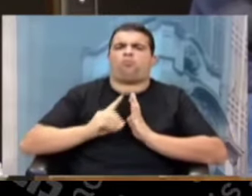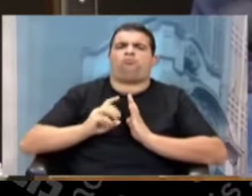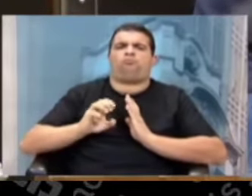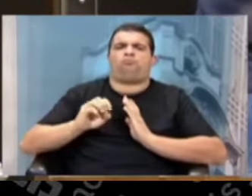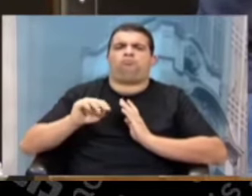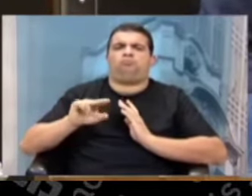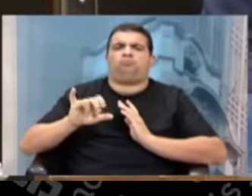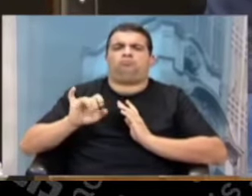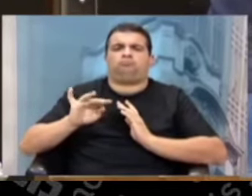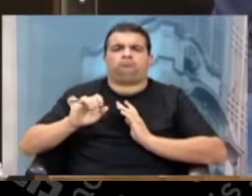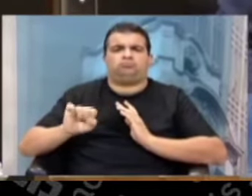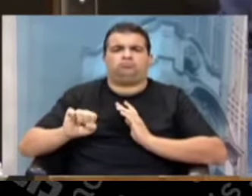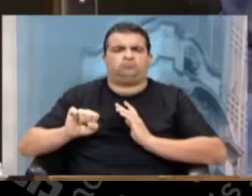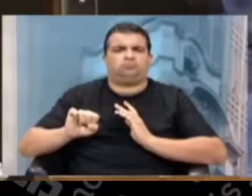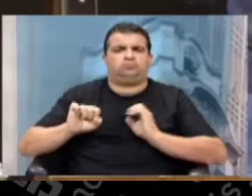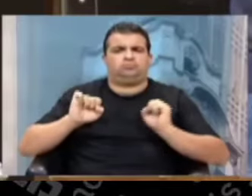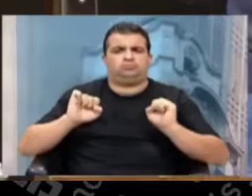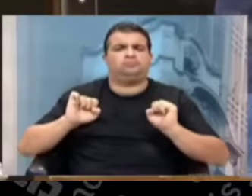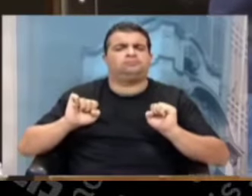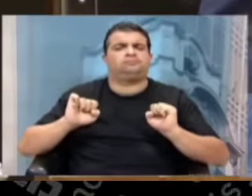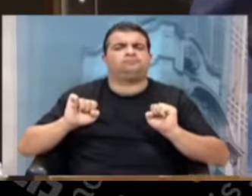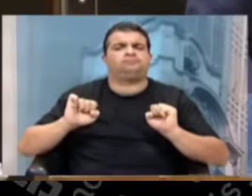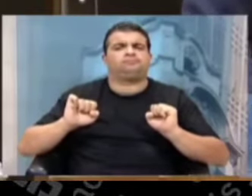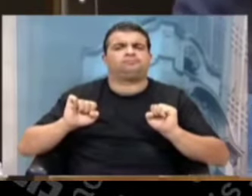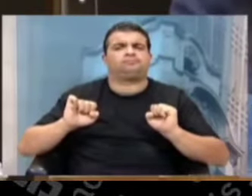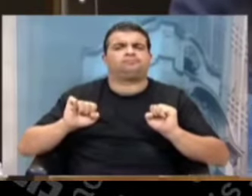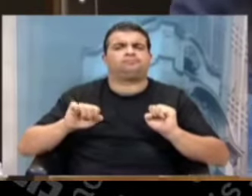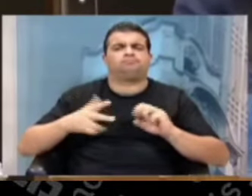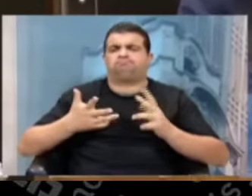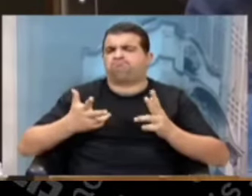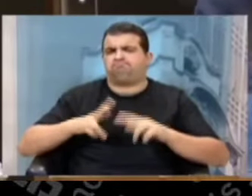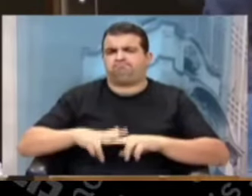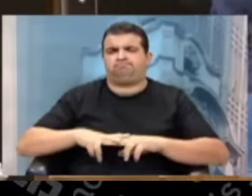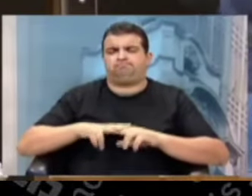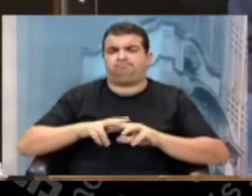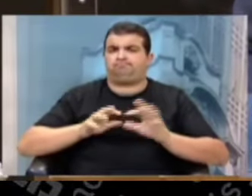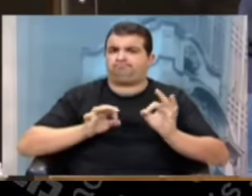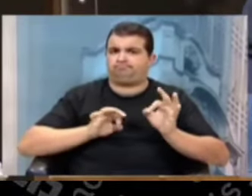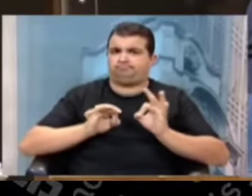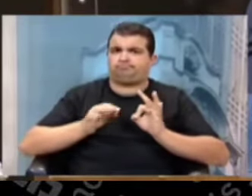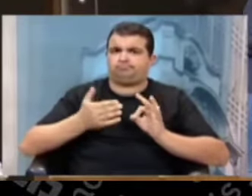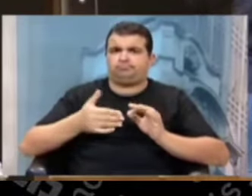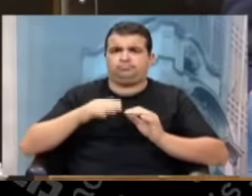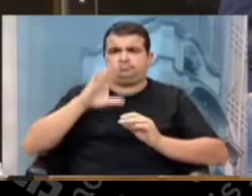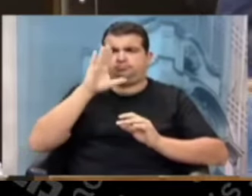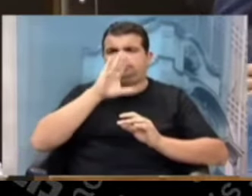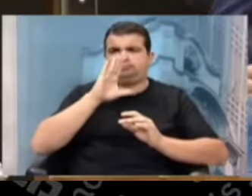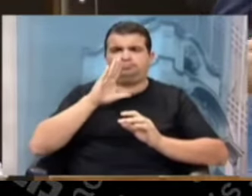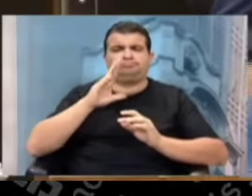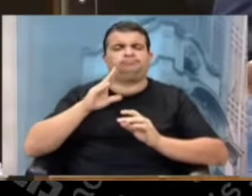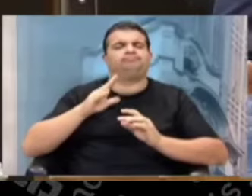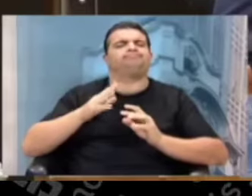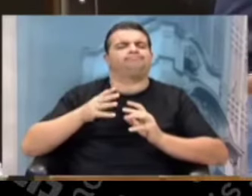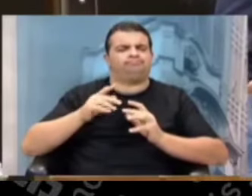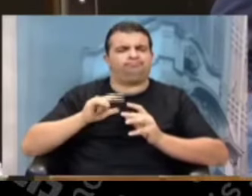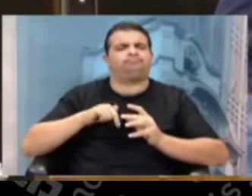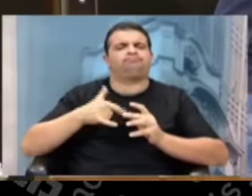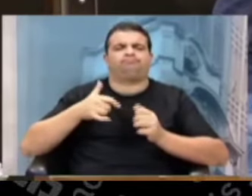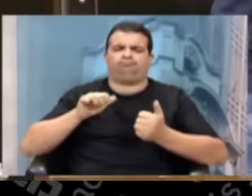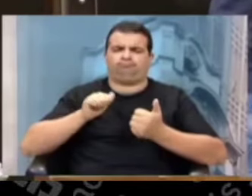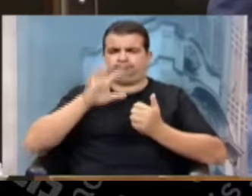comunistas. Afinal de contas, esse projeto no Brasil vem nessa esteira da